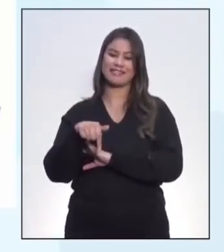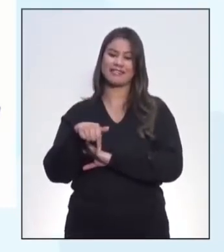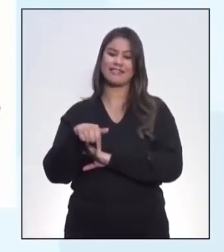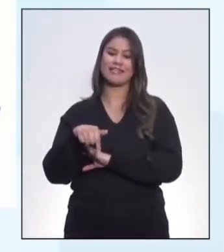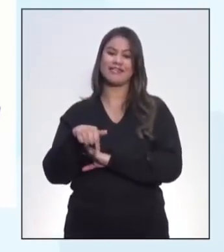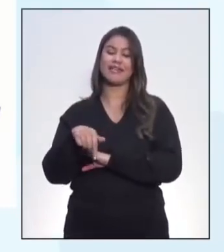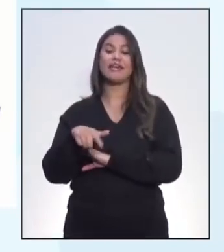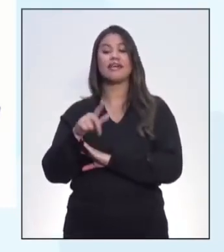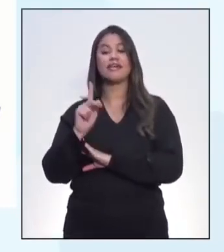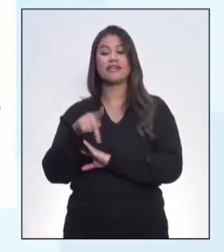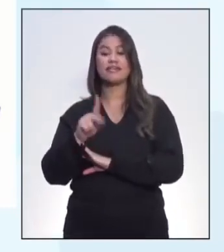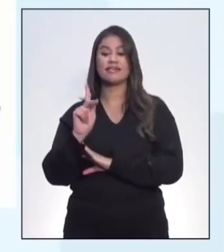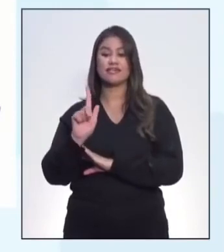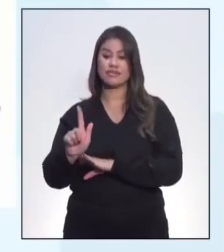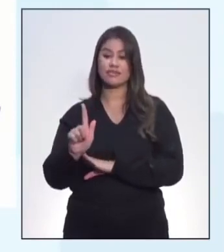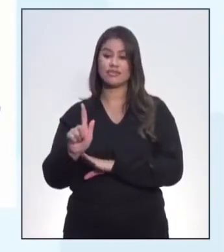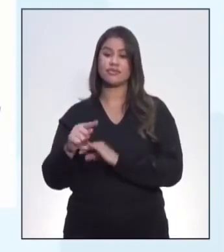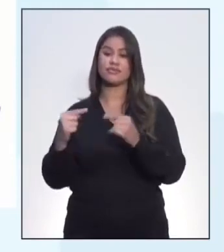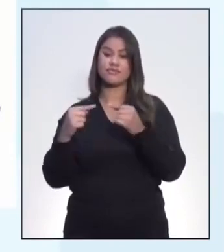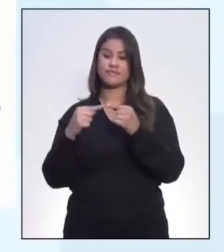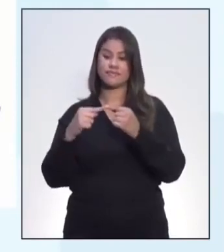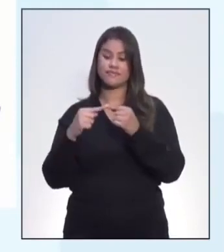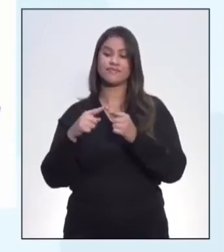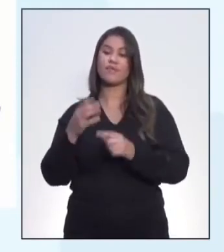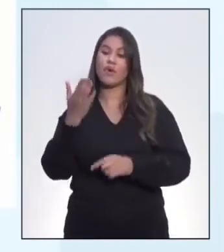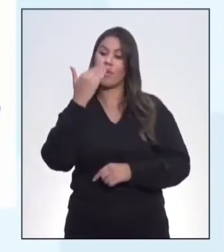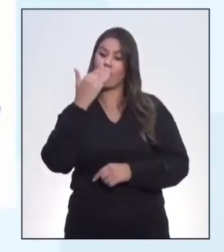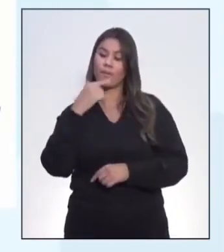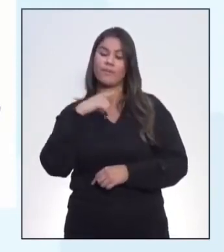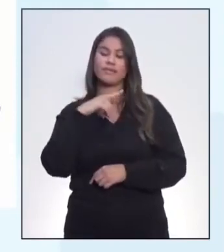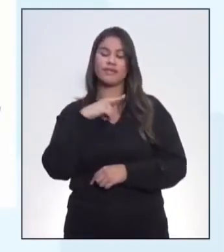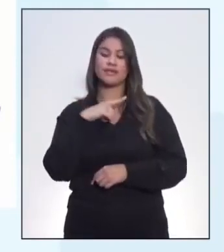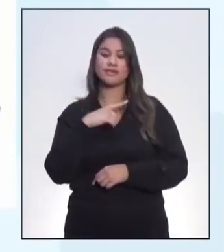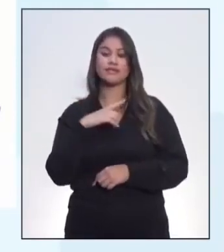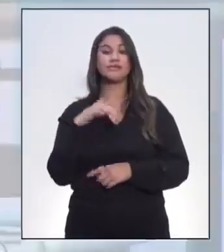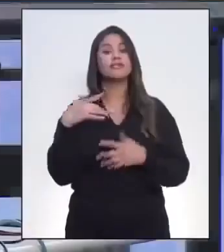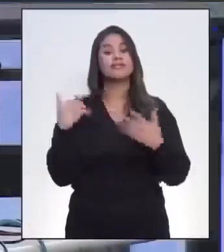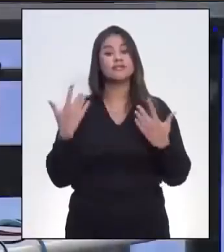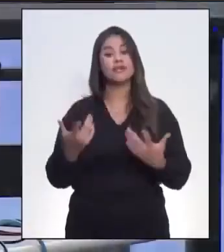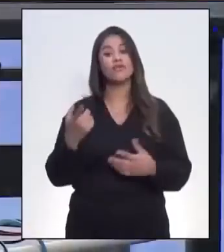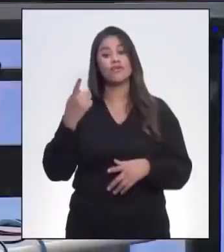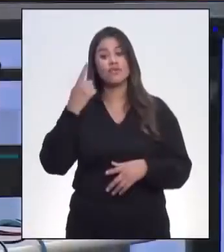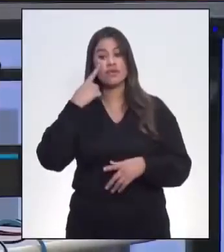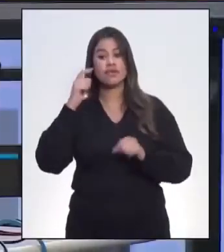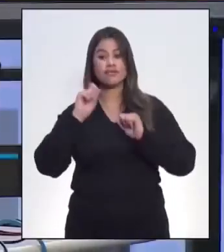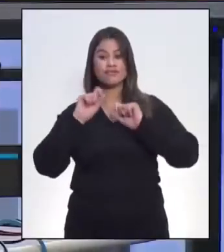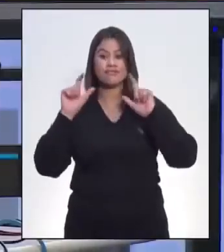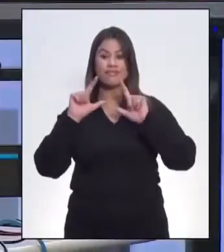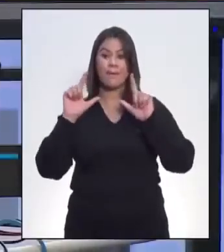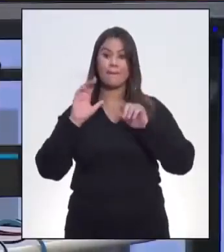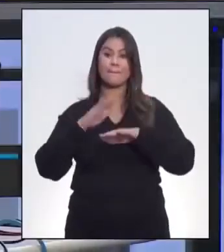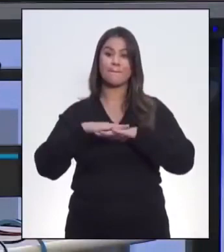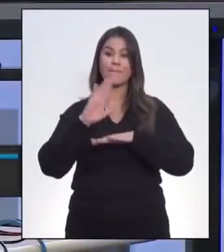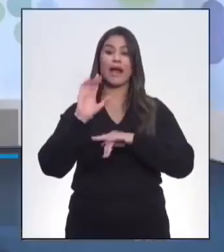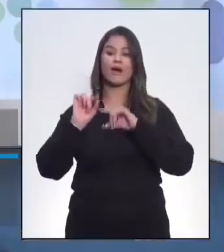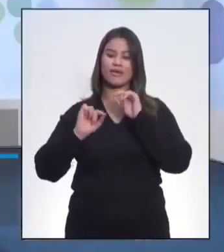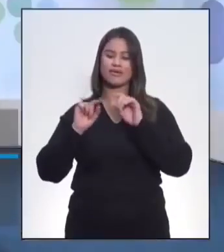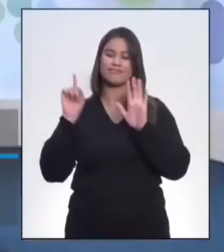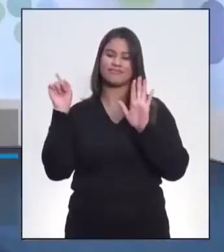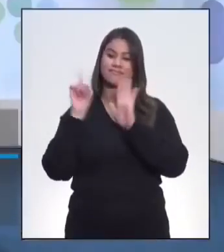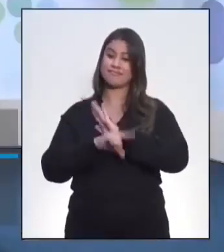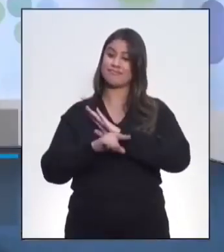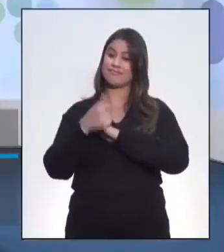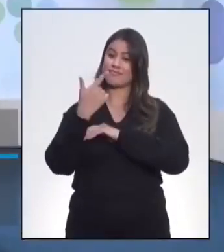Sim, é verdade. E aí o que acontece? Você já fica 10 vezes mais esperto para a próxima pergunta. Tudo bem?